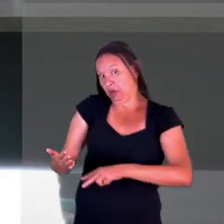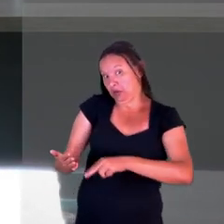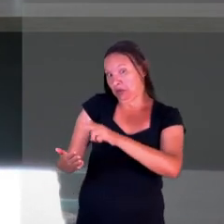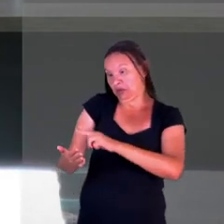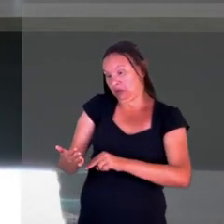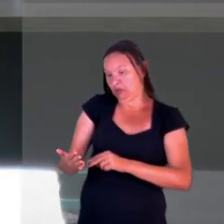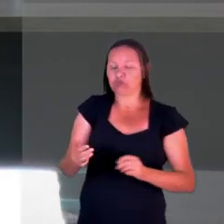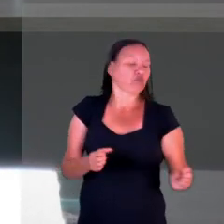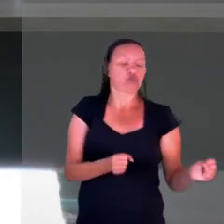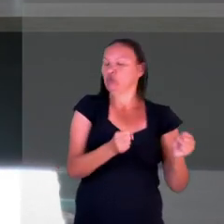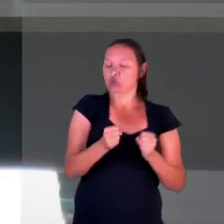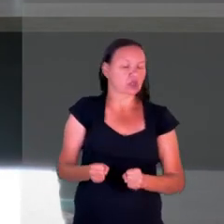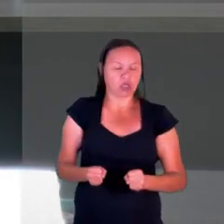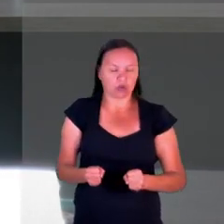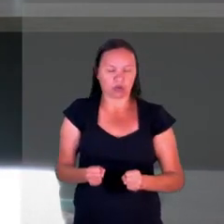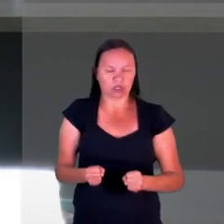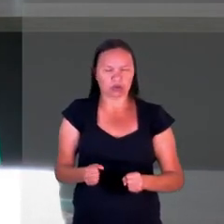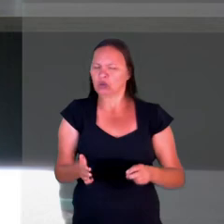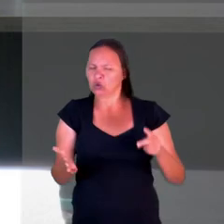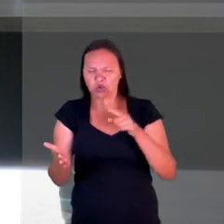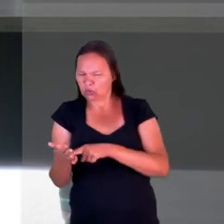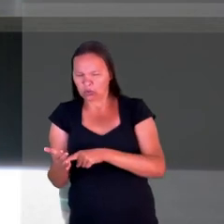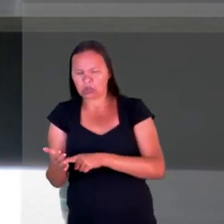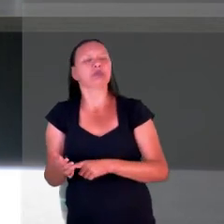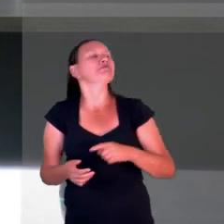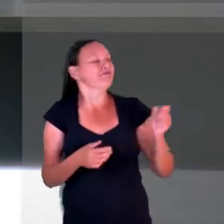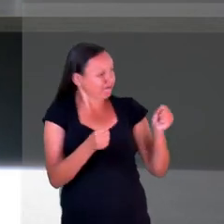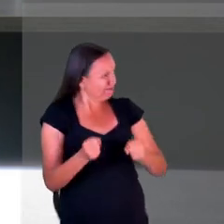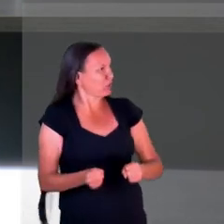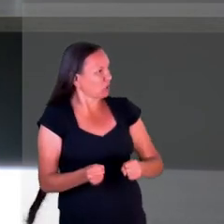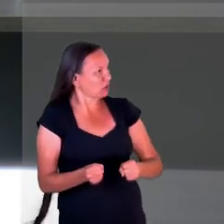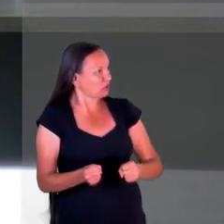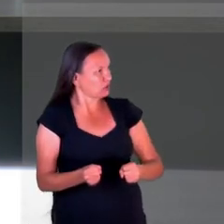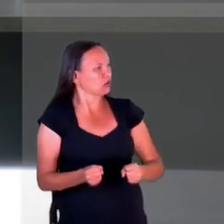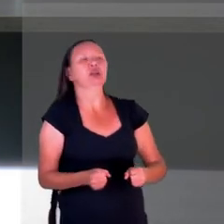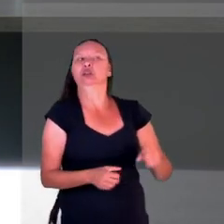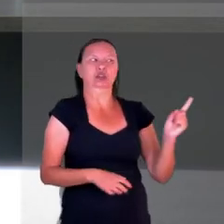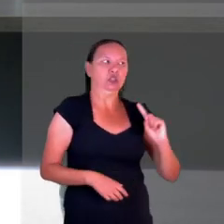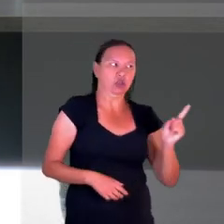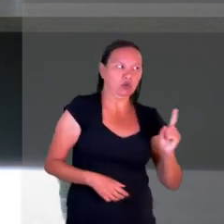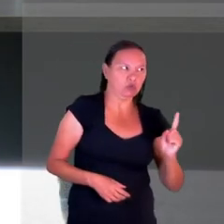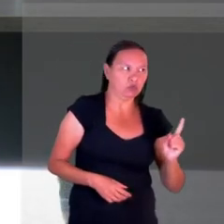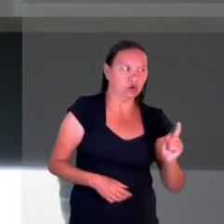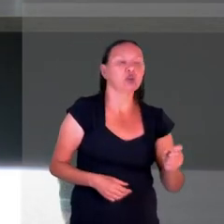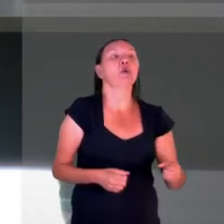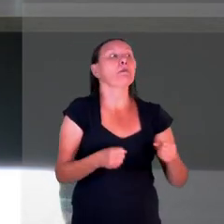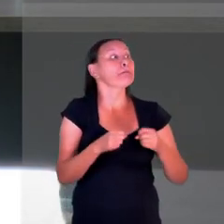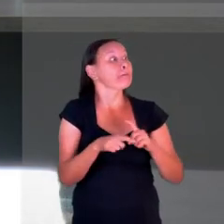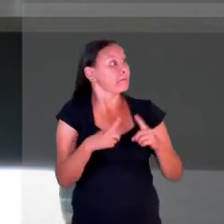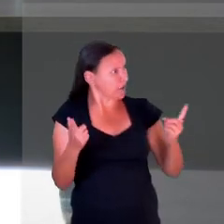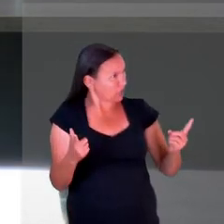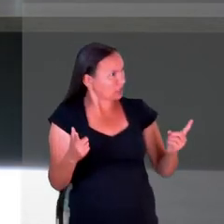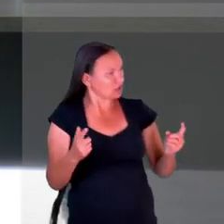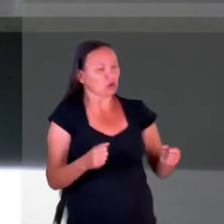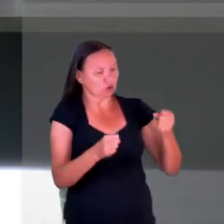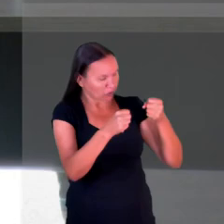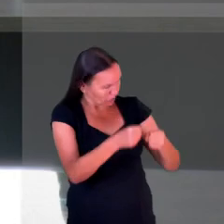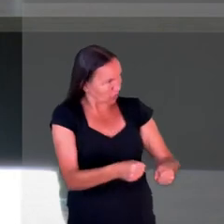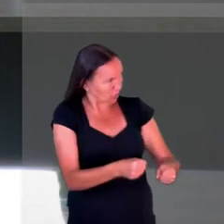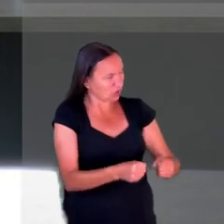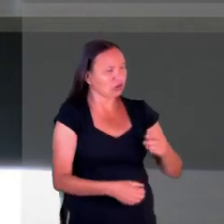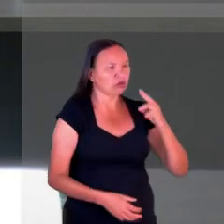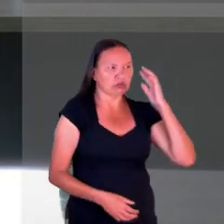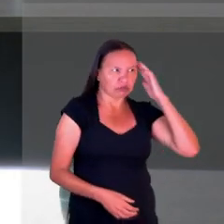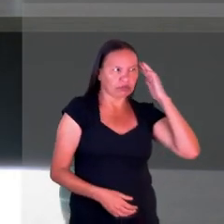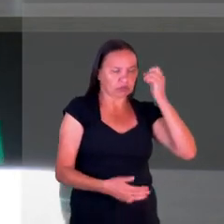podemos intervir na Seara de outro poder nós não vamos intervir na Seara de outro poder o sistema judiciário